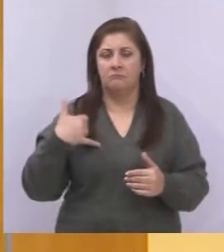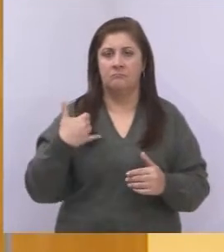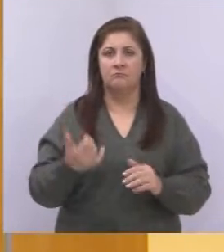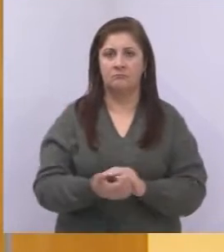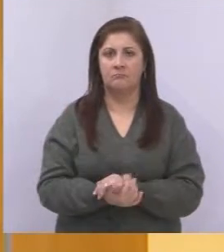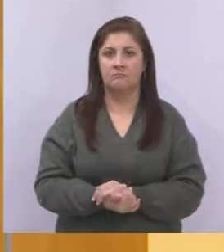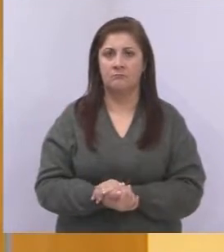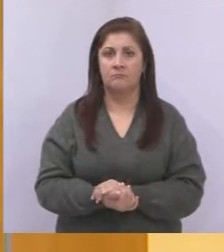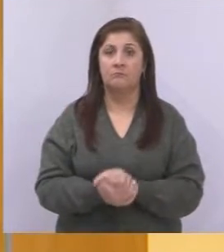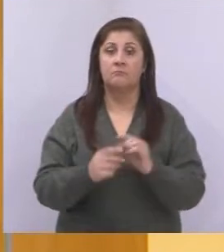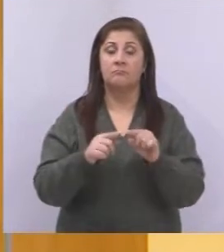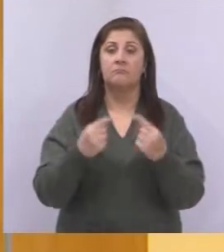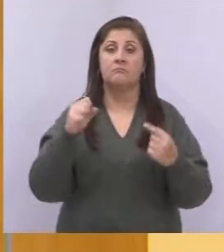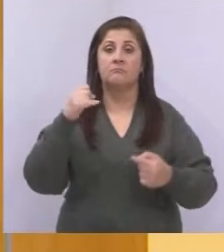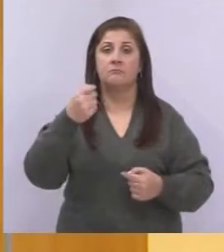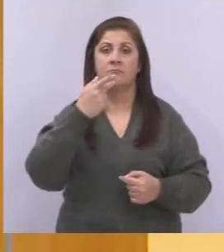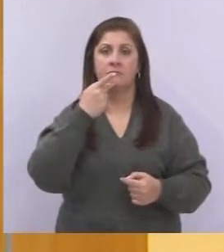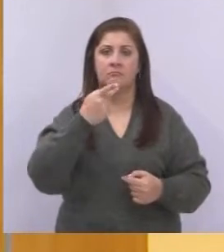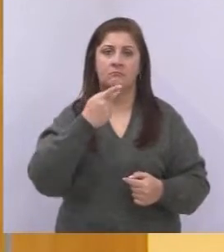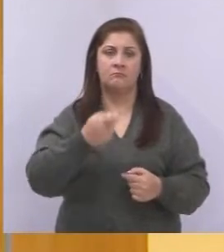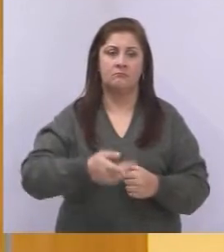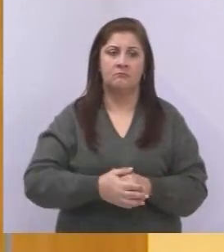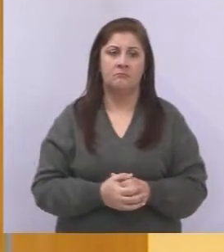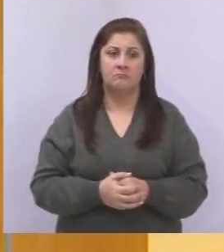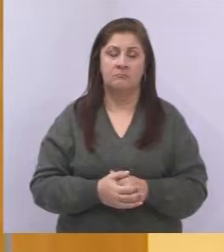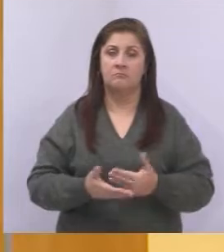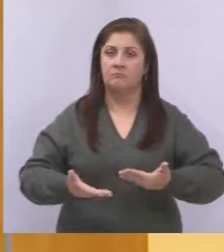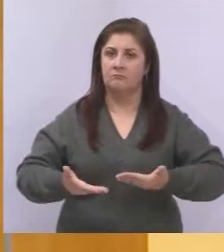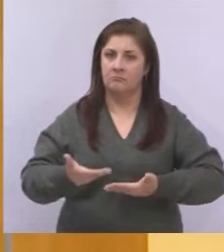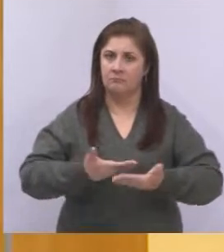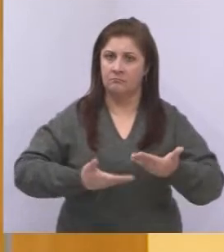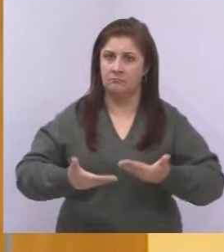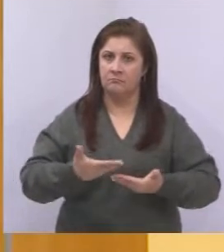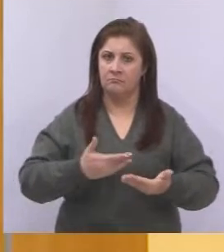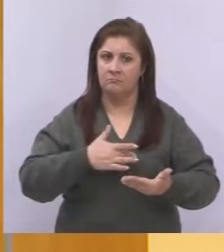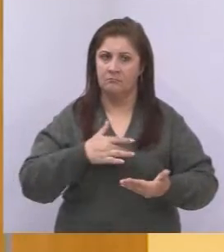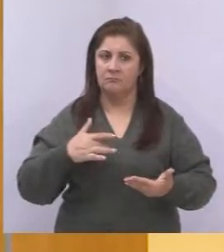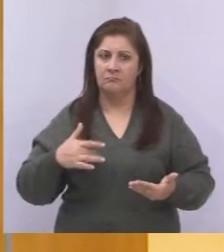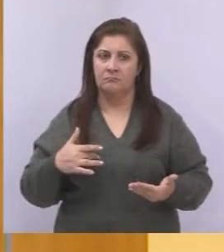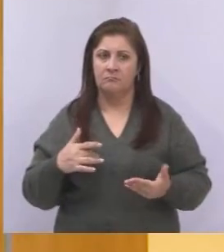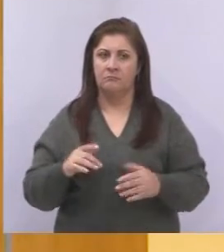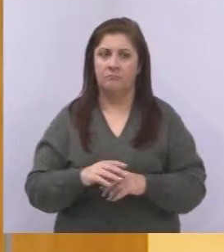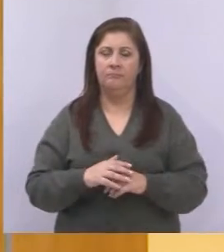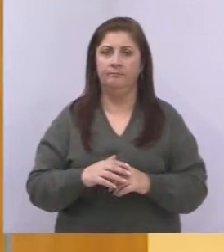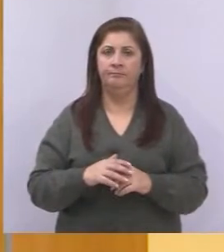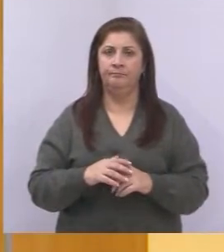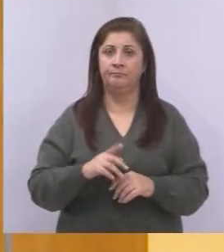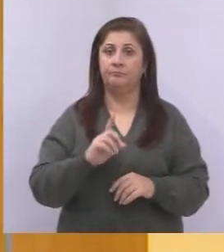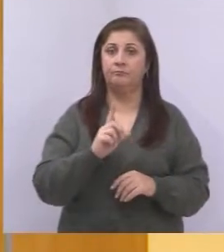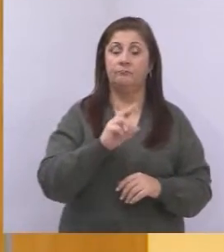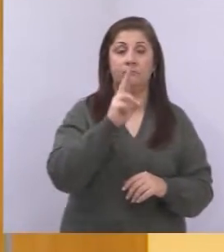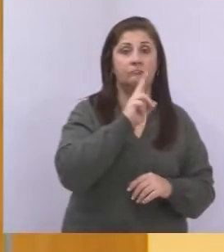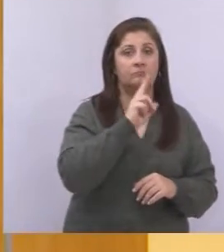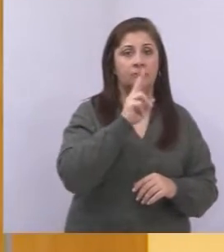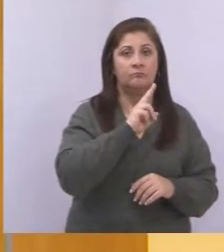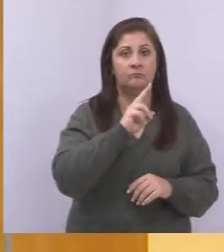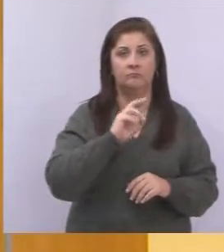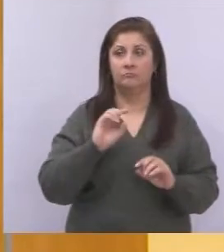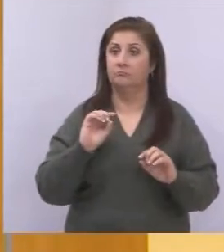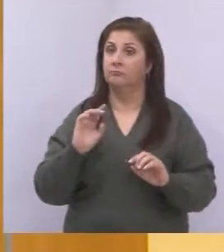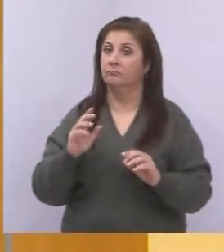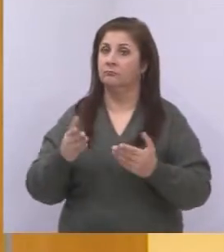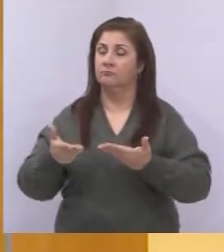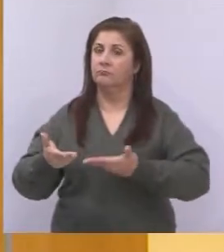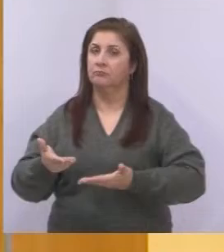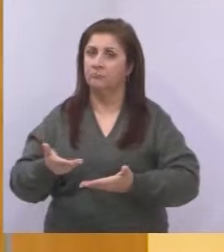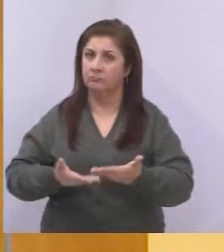for. Mas quando eu falo de serviço de saúde, aí já não entra o atendimento do idoso, entra serviços,